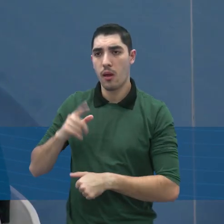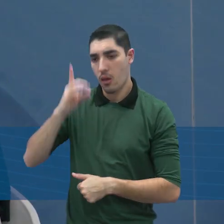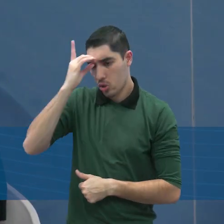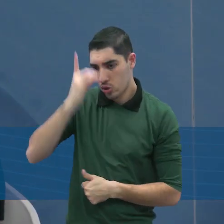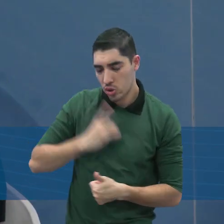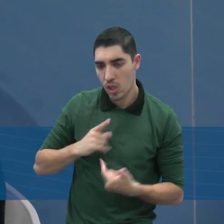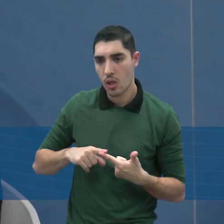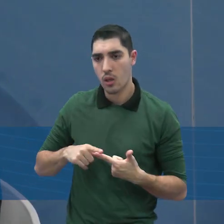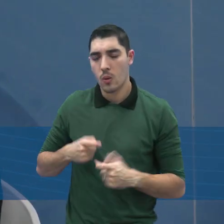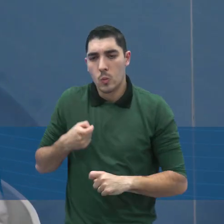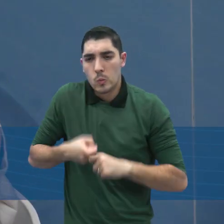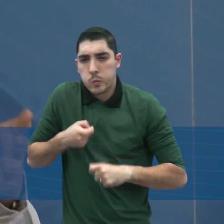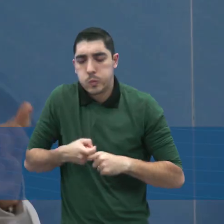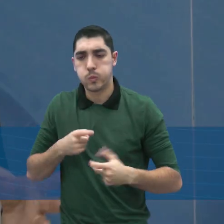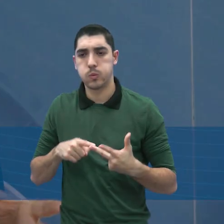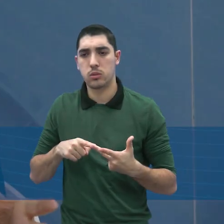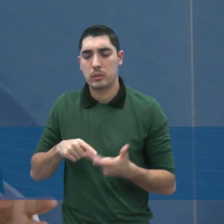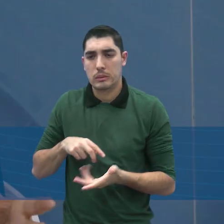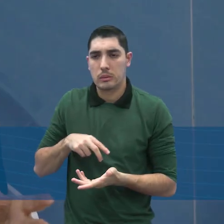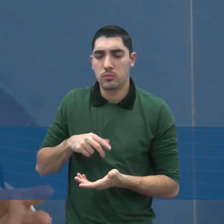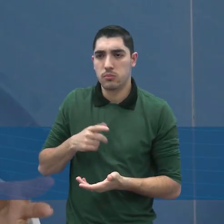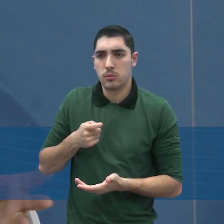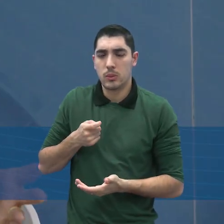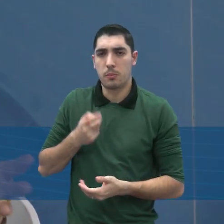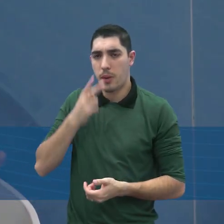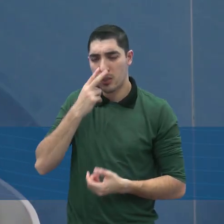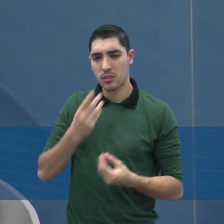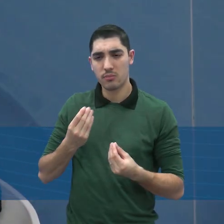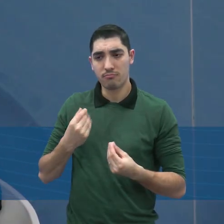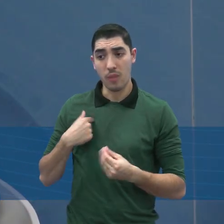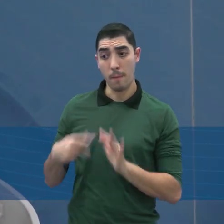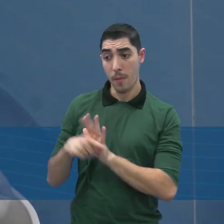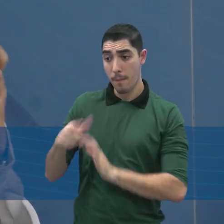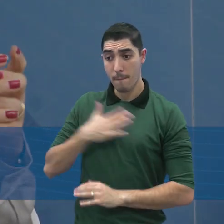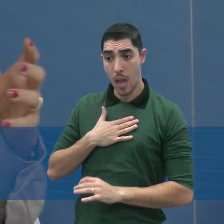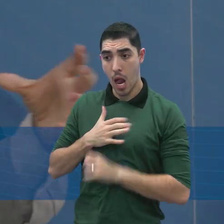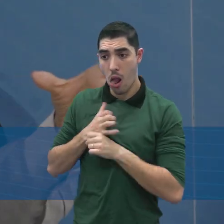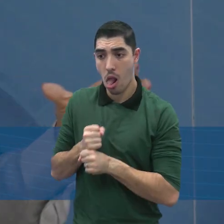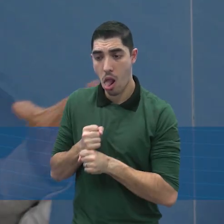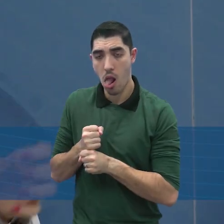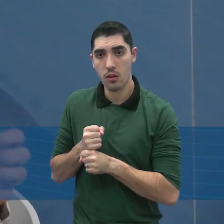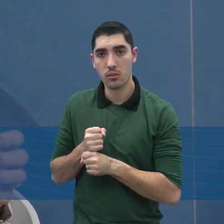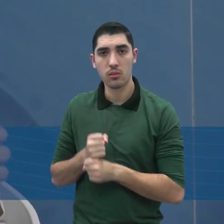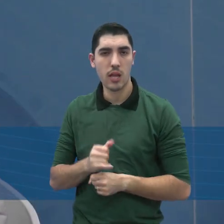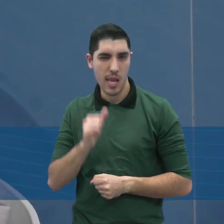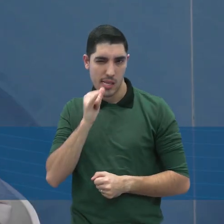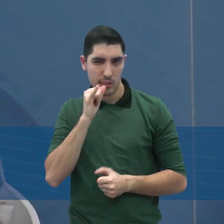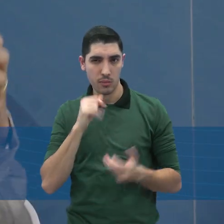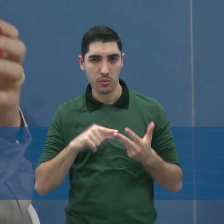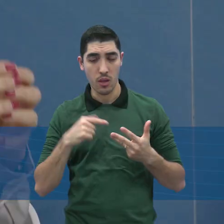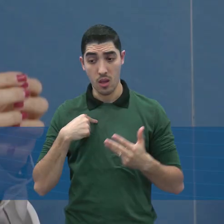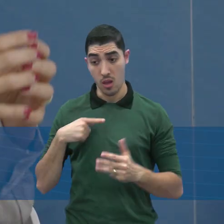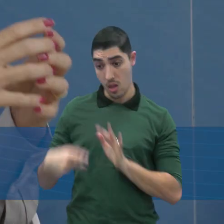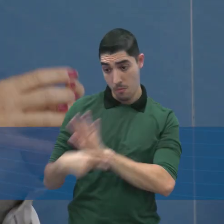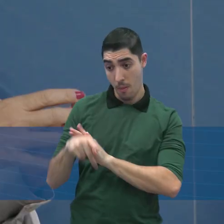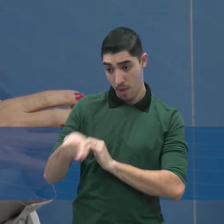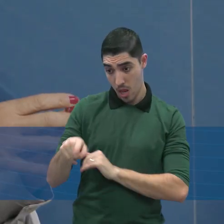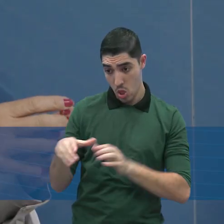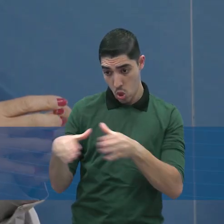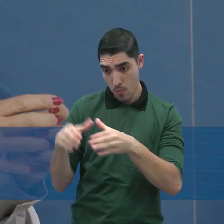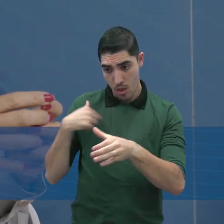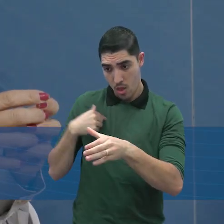a depressão, a falta de pertencimento, né? Porque quando você fala da rigidez, eu pertenço a